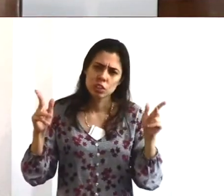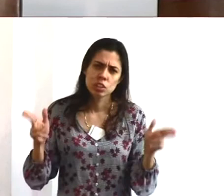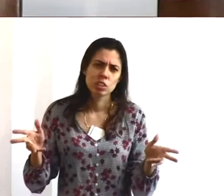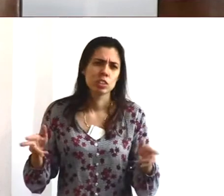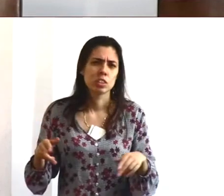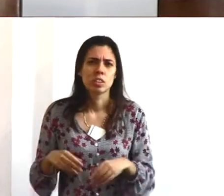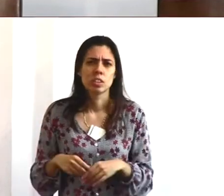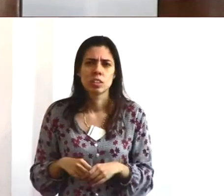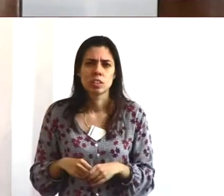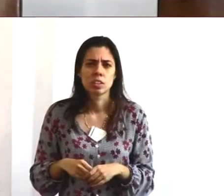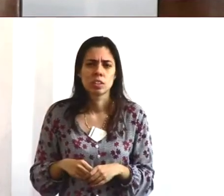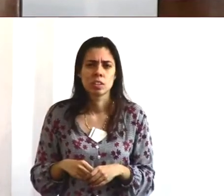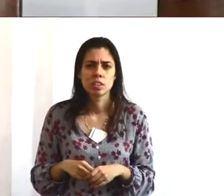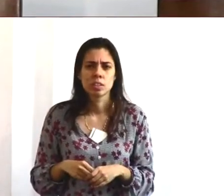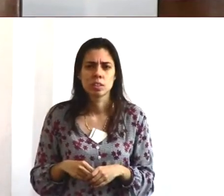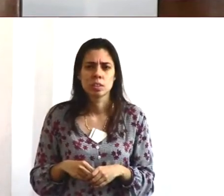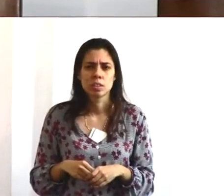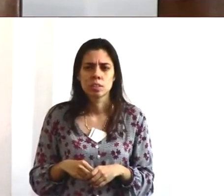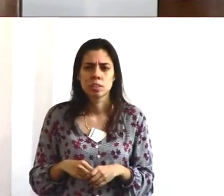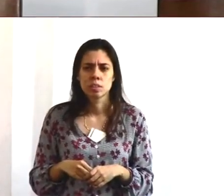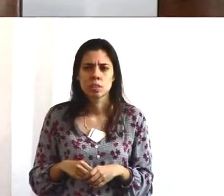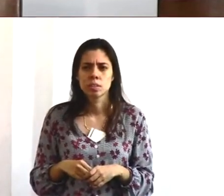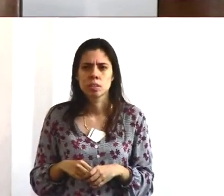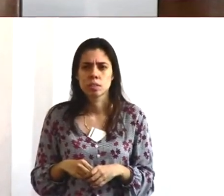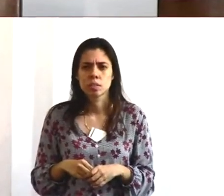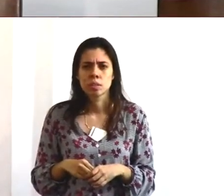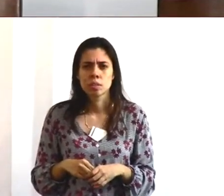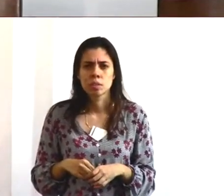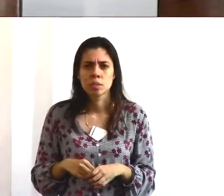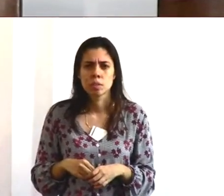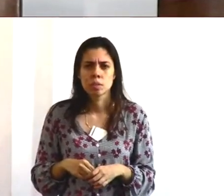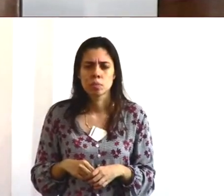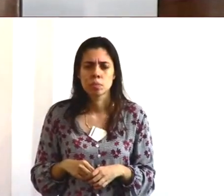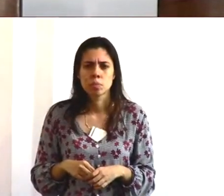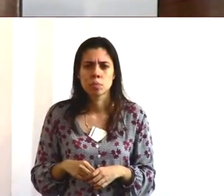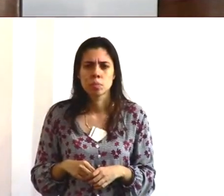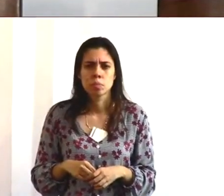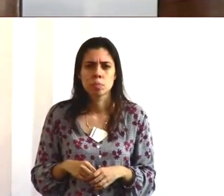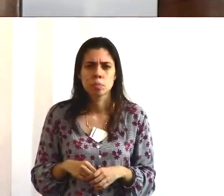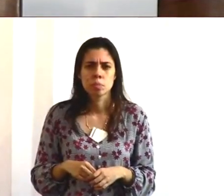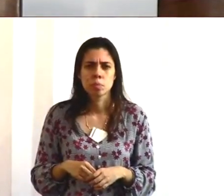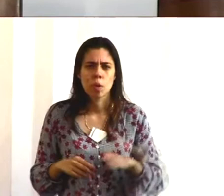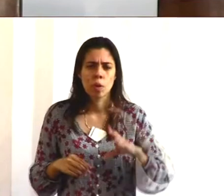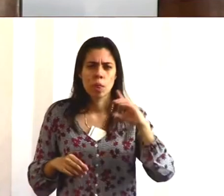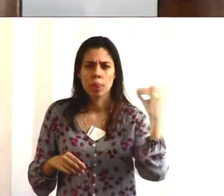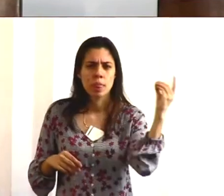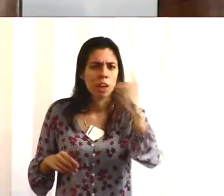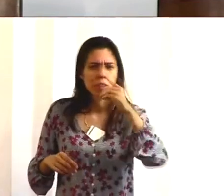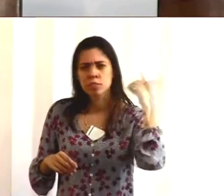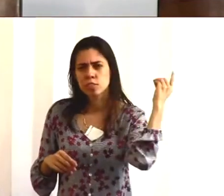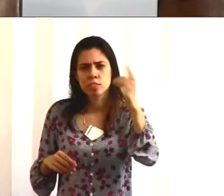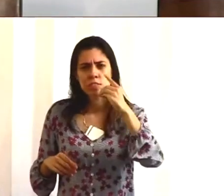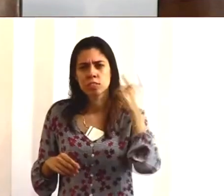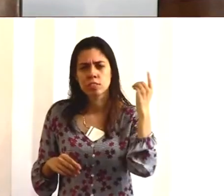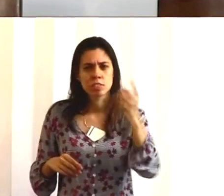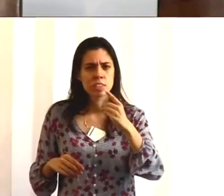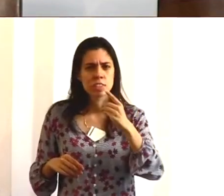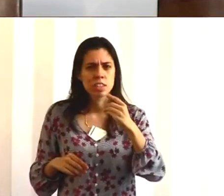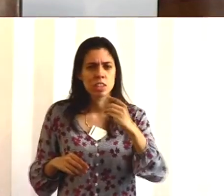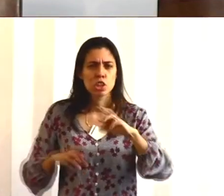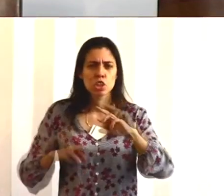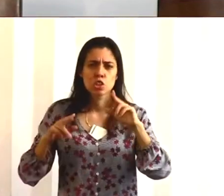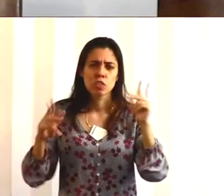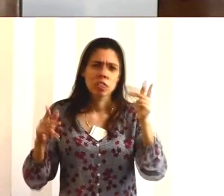com Josué na entrada da terra prometida, assim Ele fez com Davi, assim Ele fez por